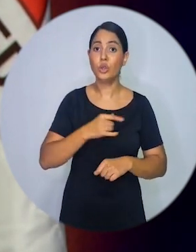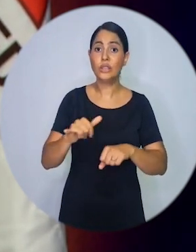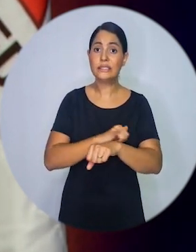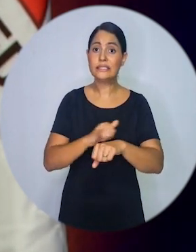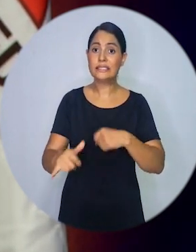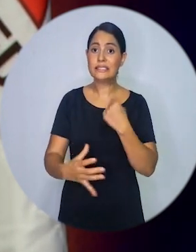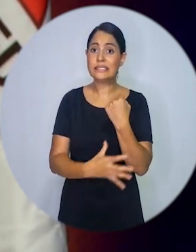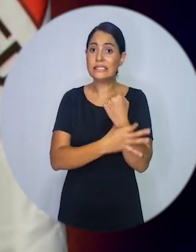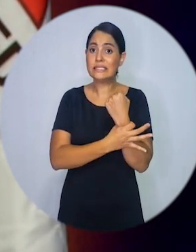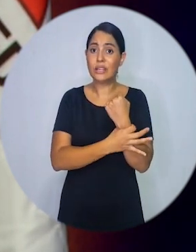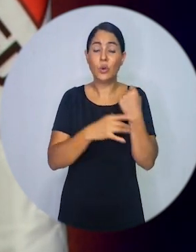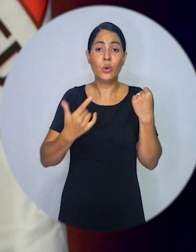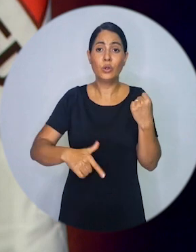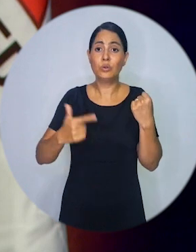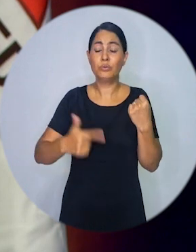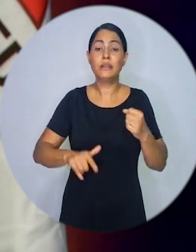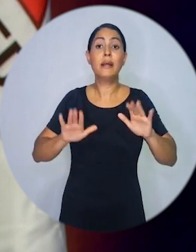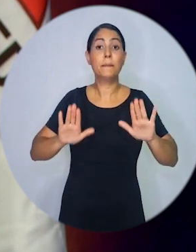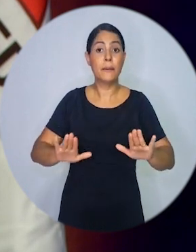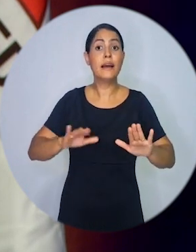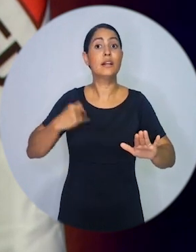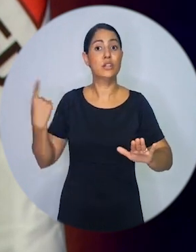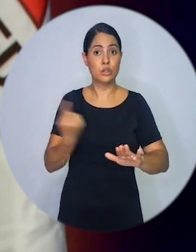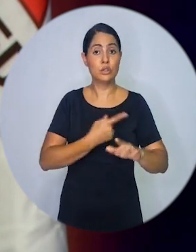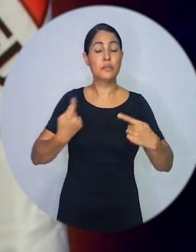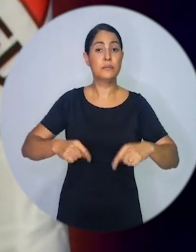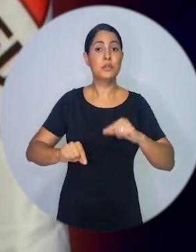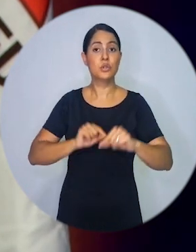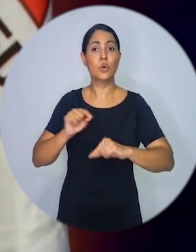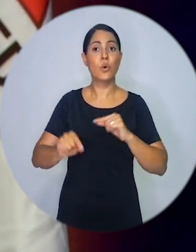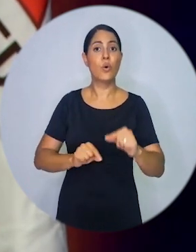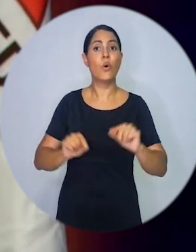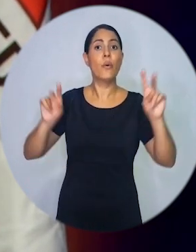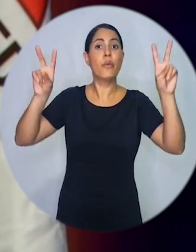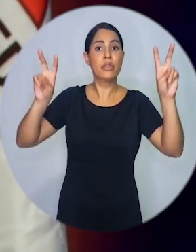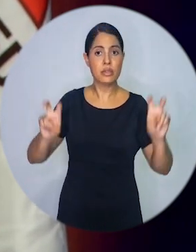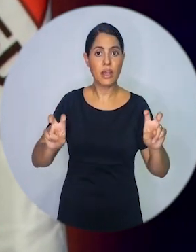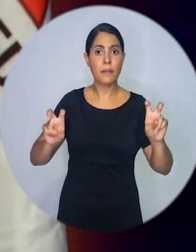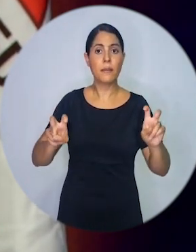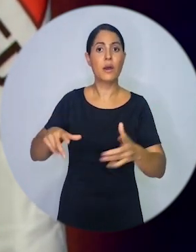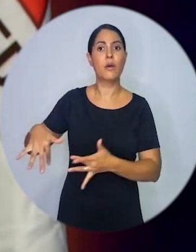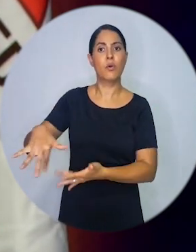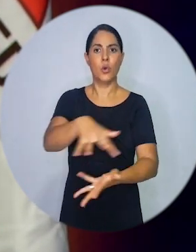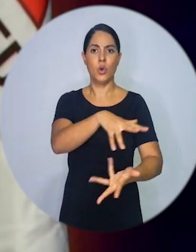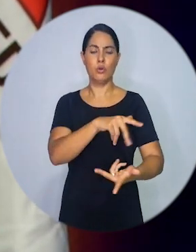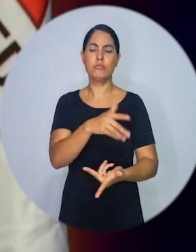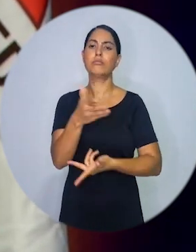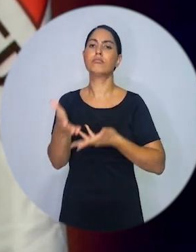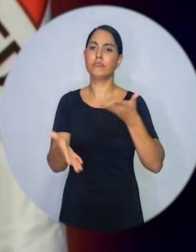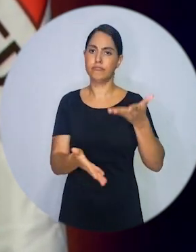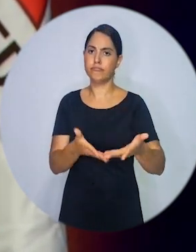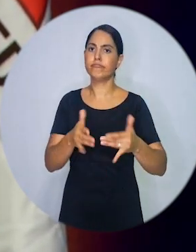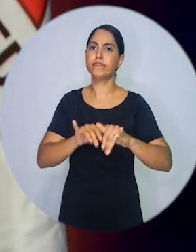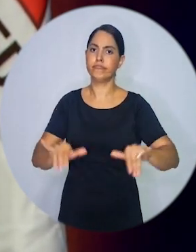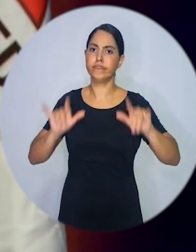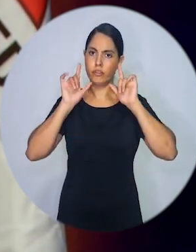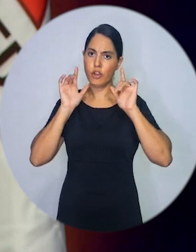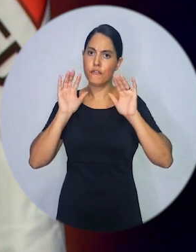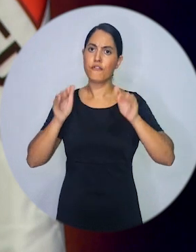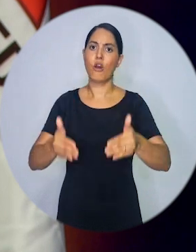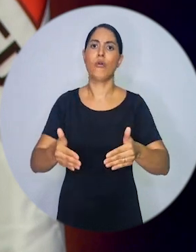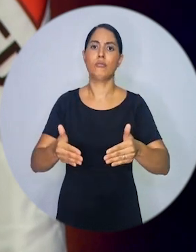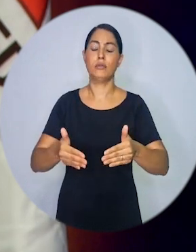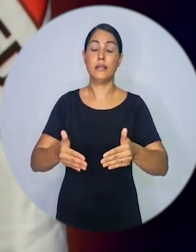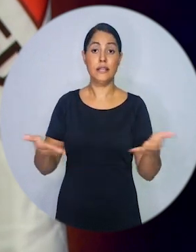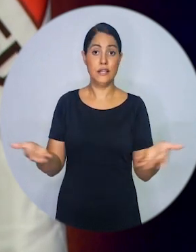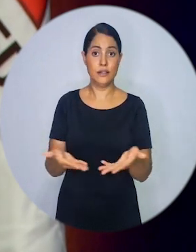teremos uma saída segura sem que o tema seja tratado do ponto de vista da governança global. E este fórum tem